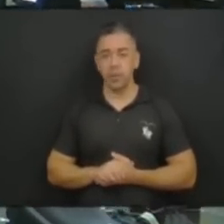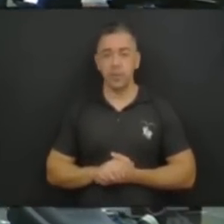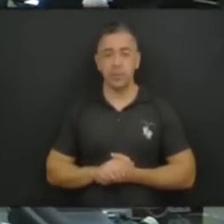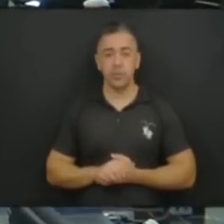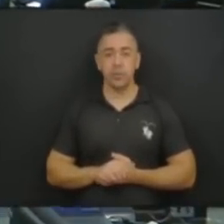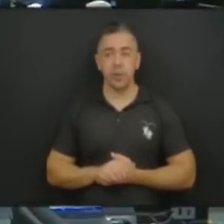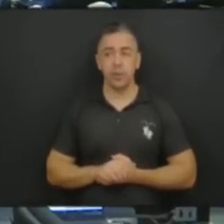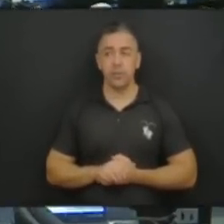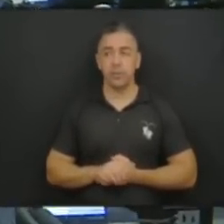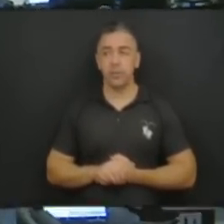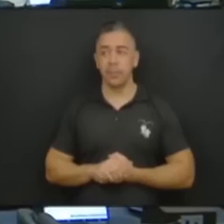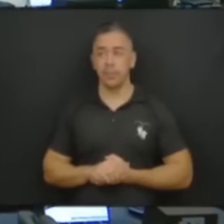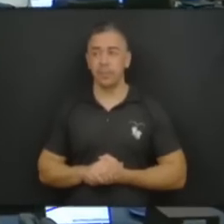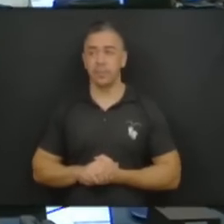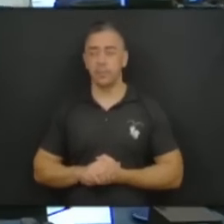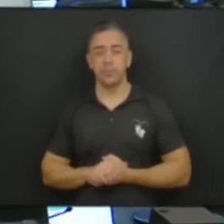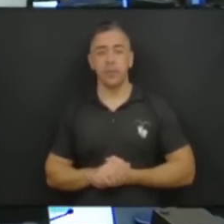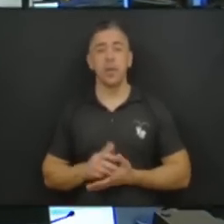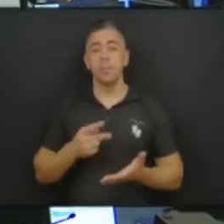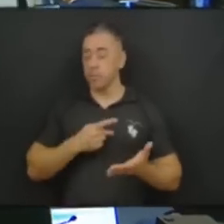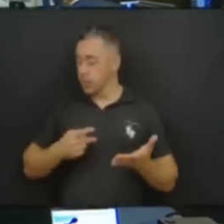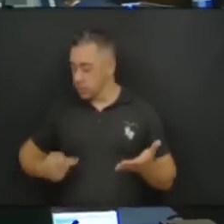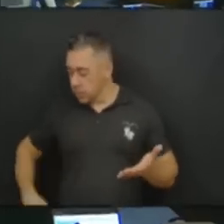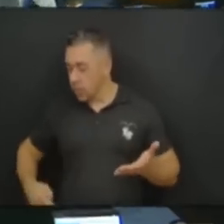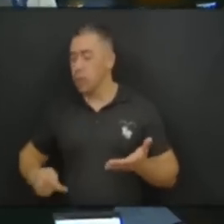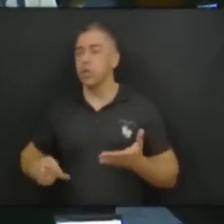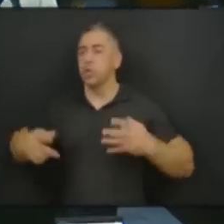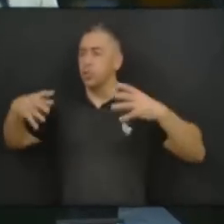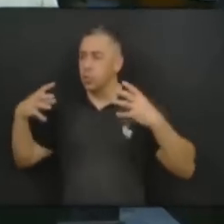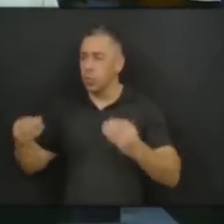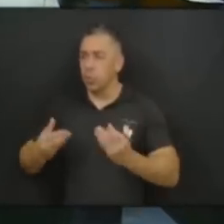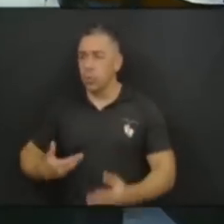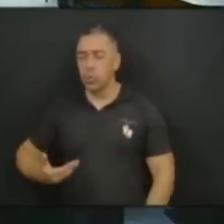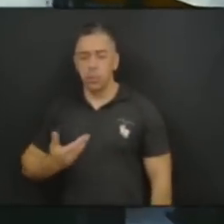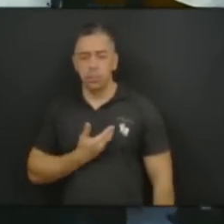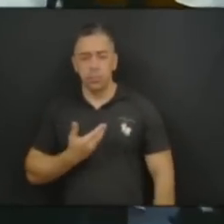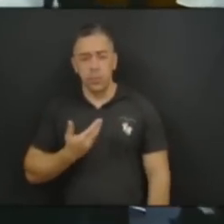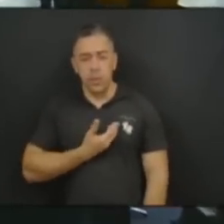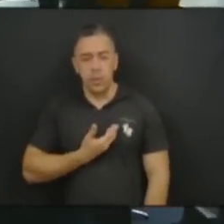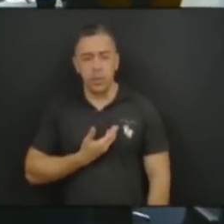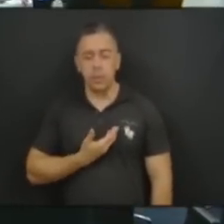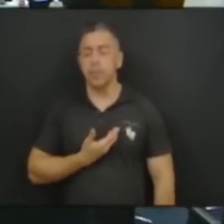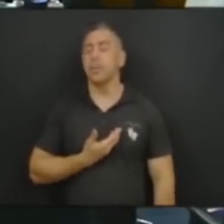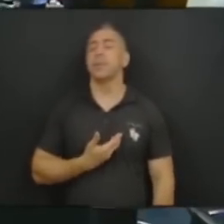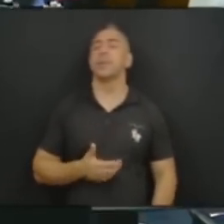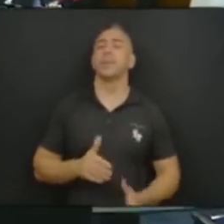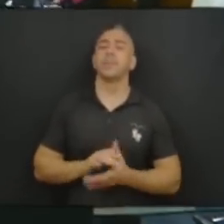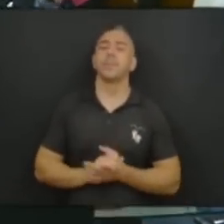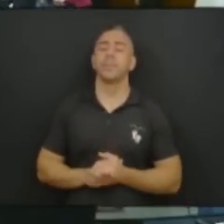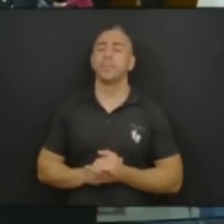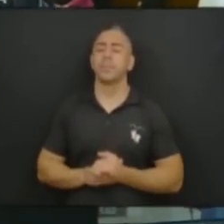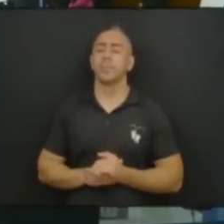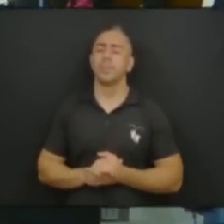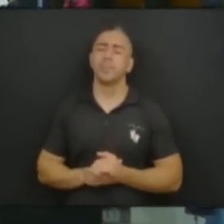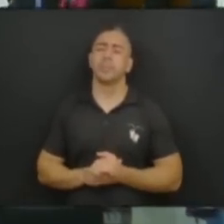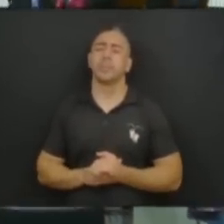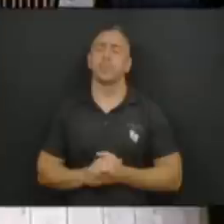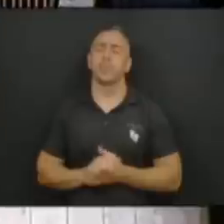mais Presidente prezados colegas eu escutei